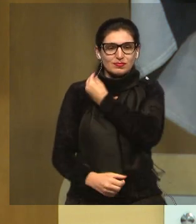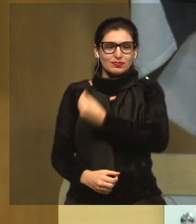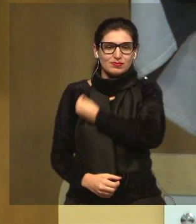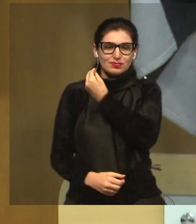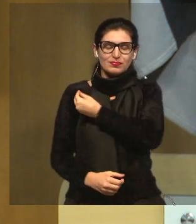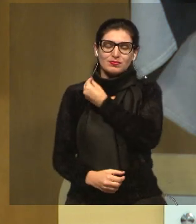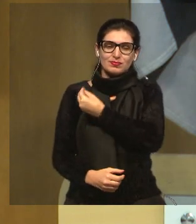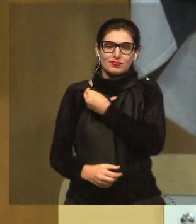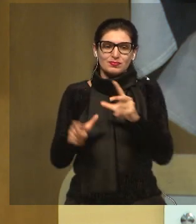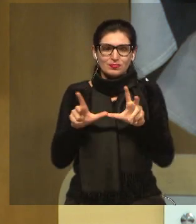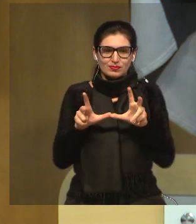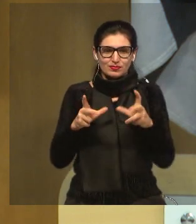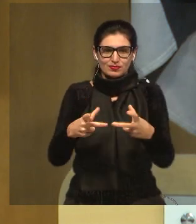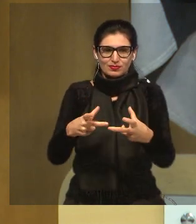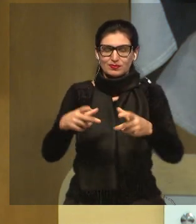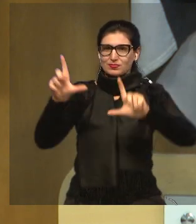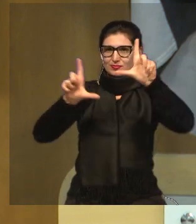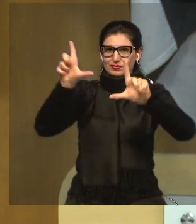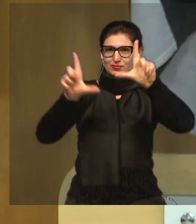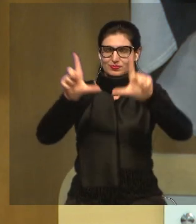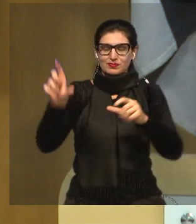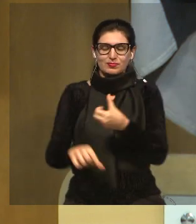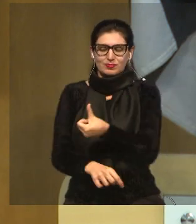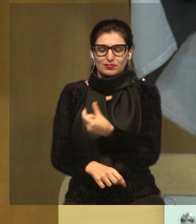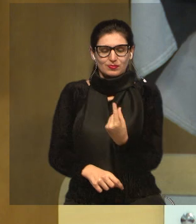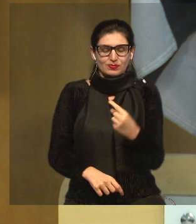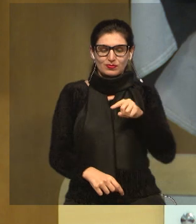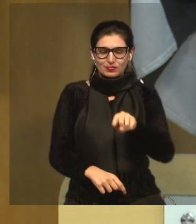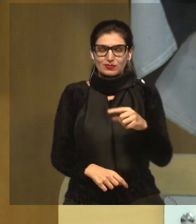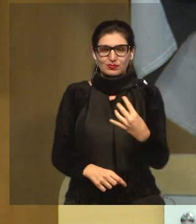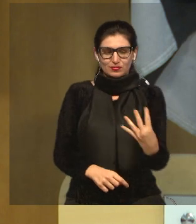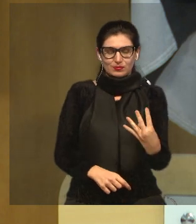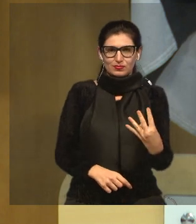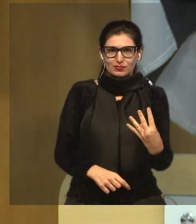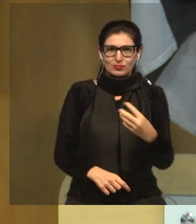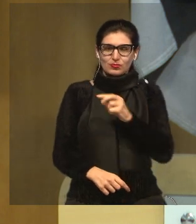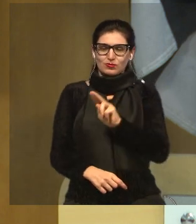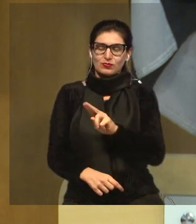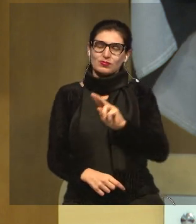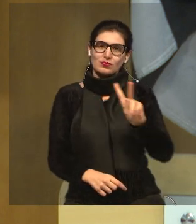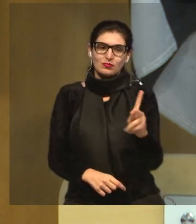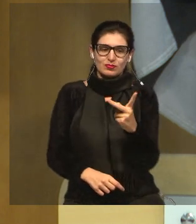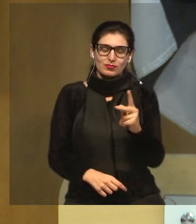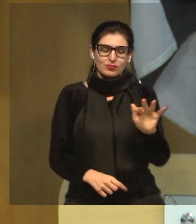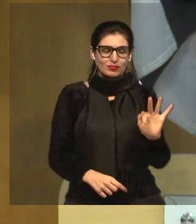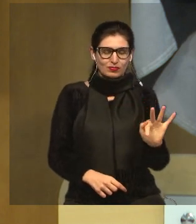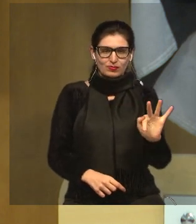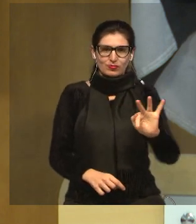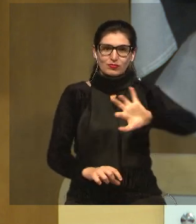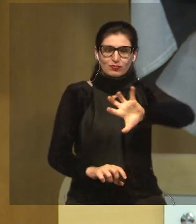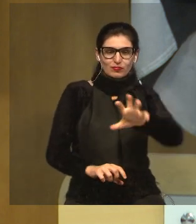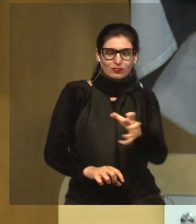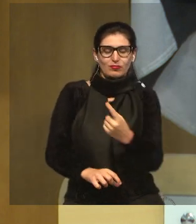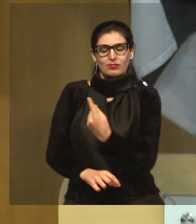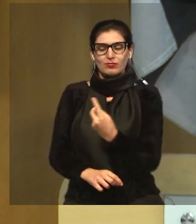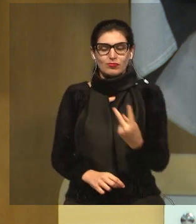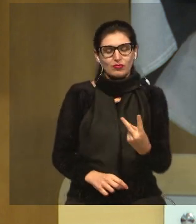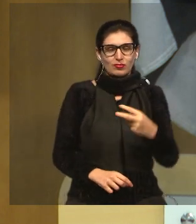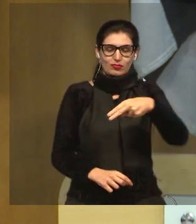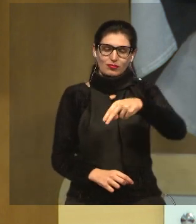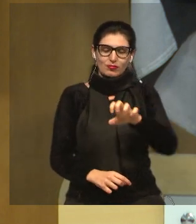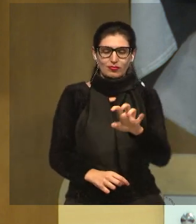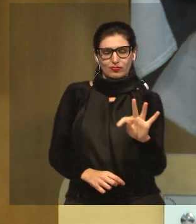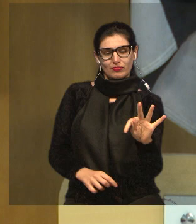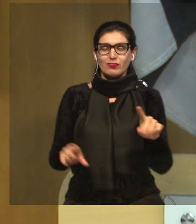vivo pela TV Câmara, nos canais 61.4 UHF Digital, 12 da TV a Cabo Net